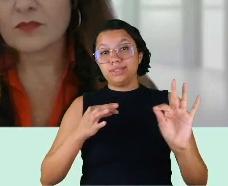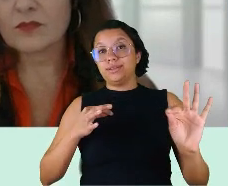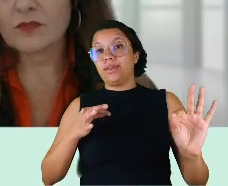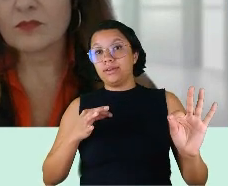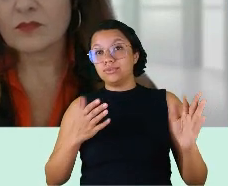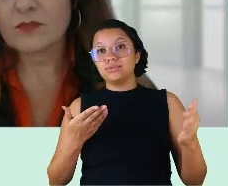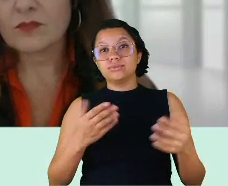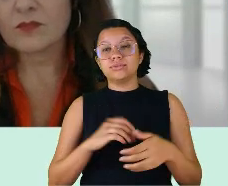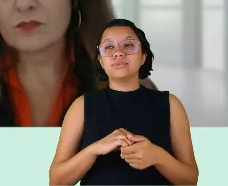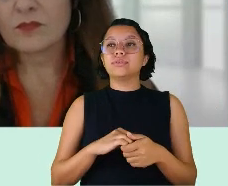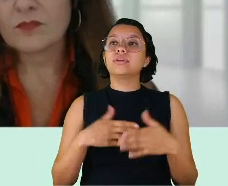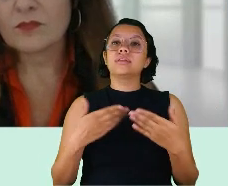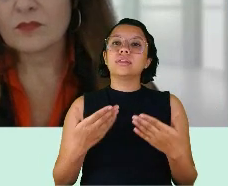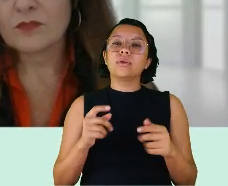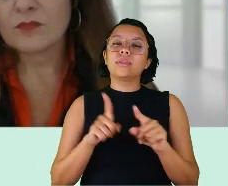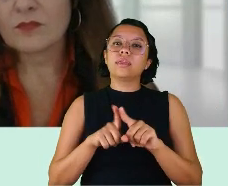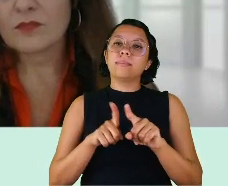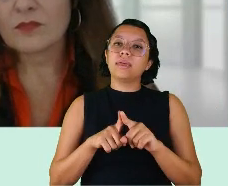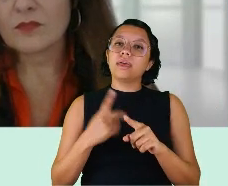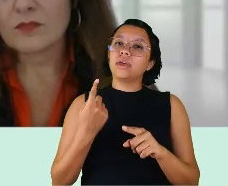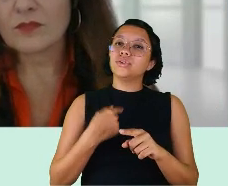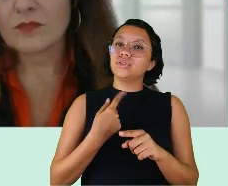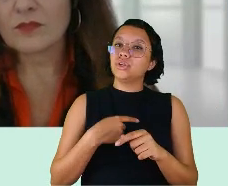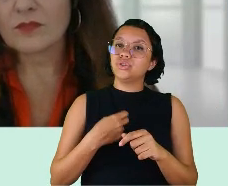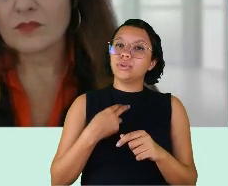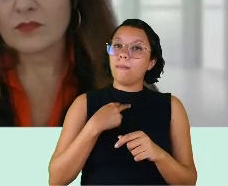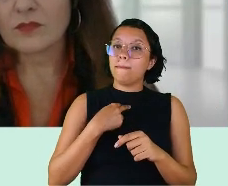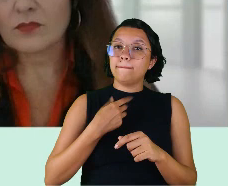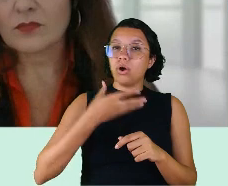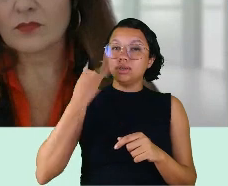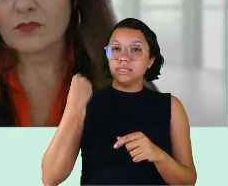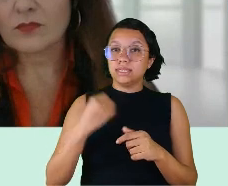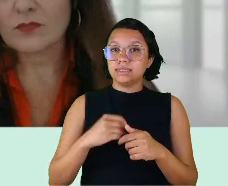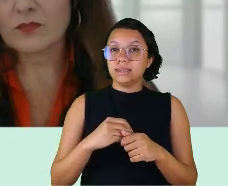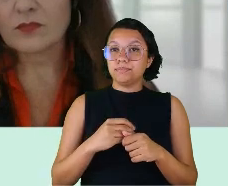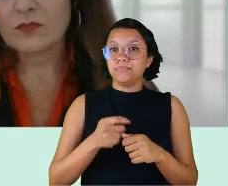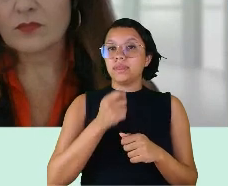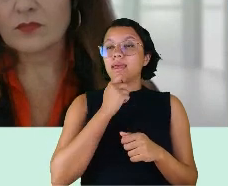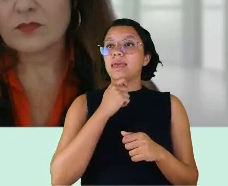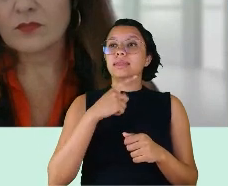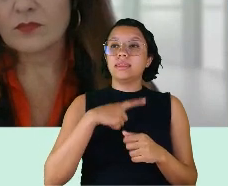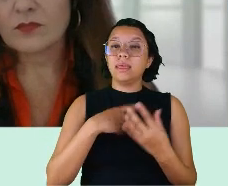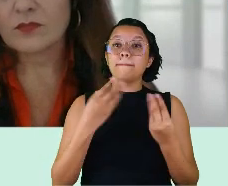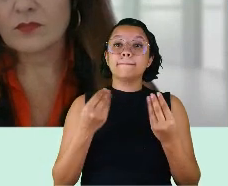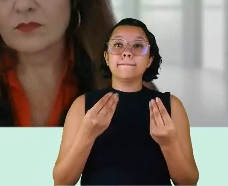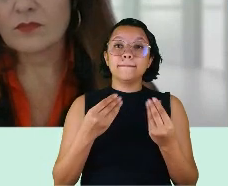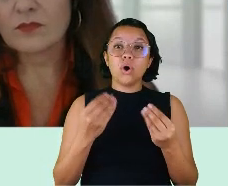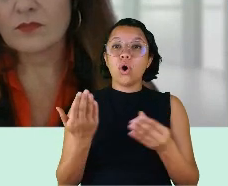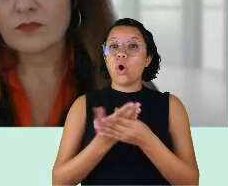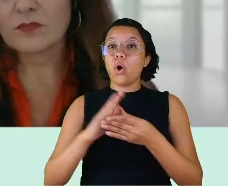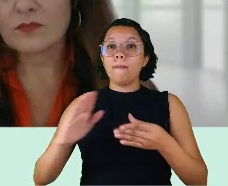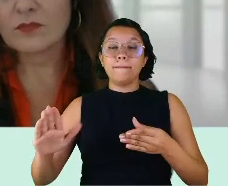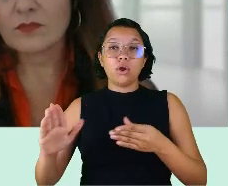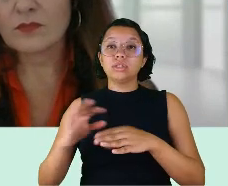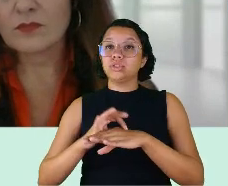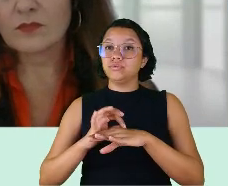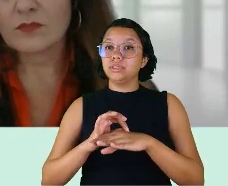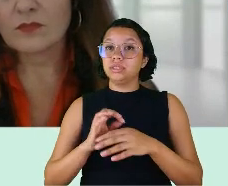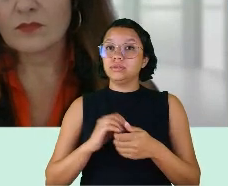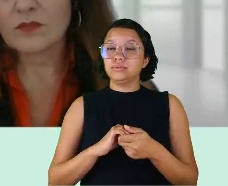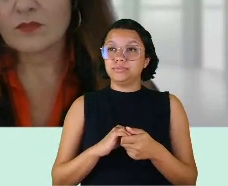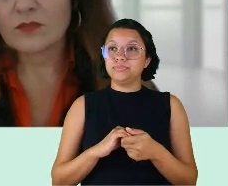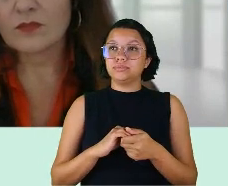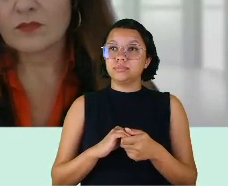distância. E também a gente não pode esquecer que ainda há muitos processos